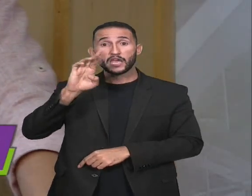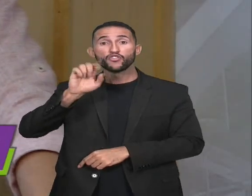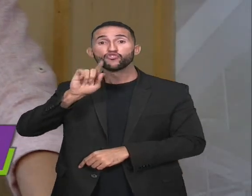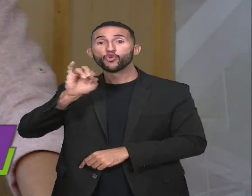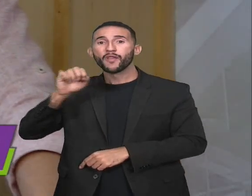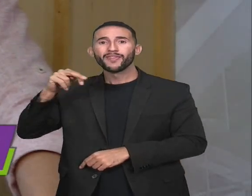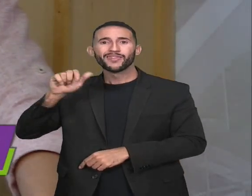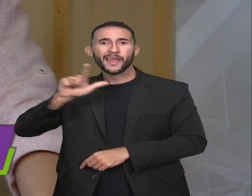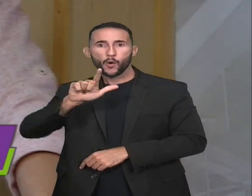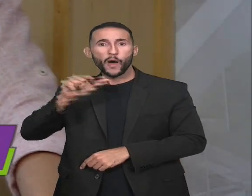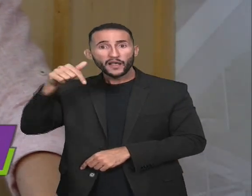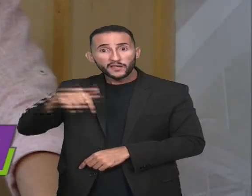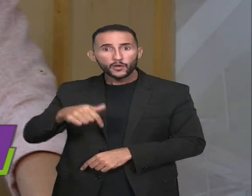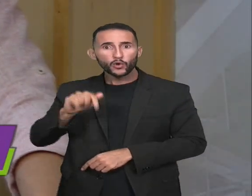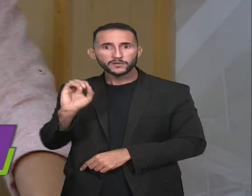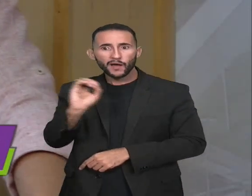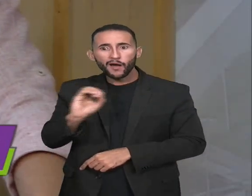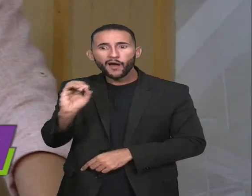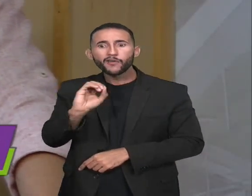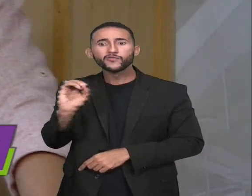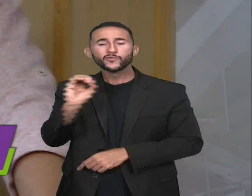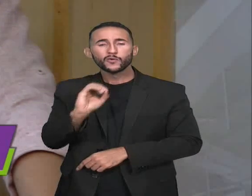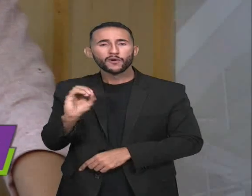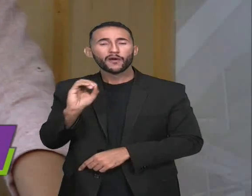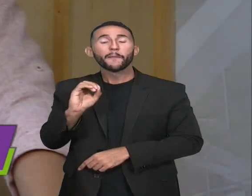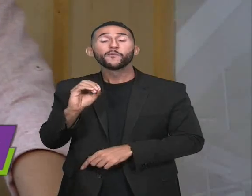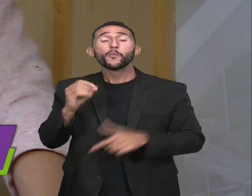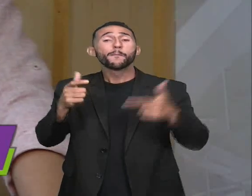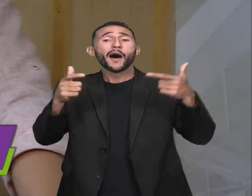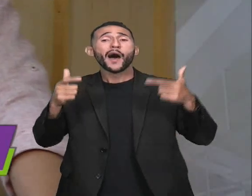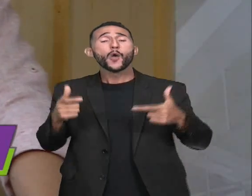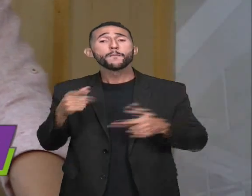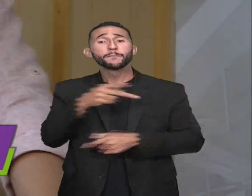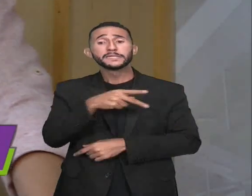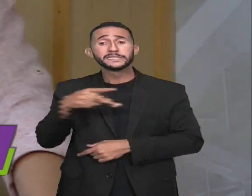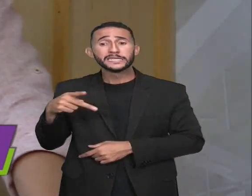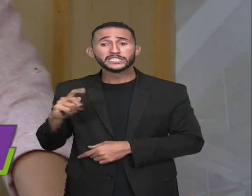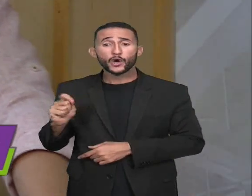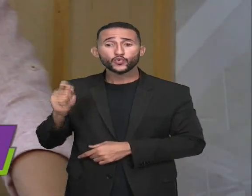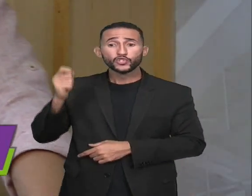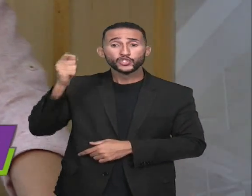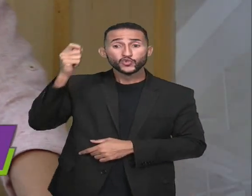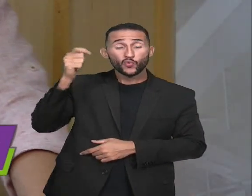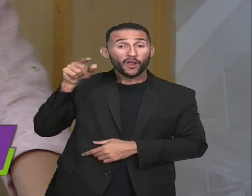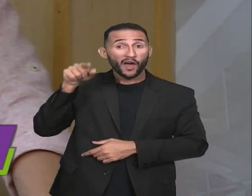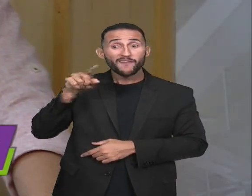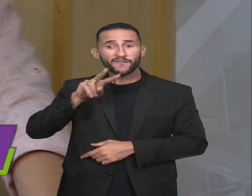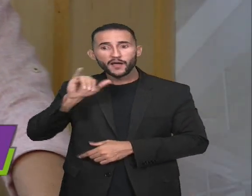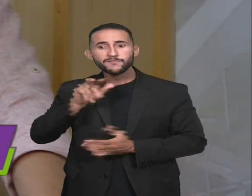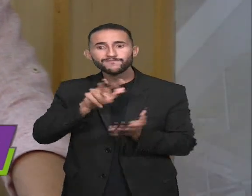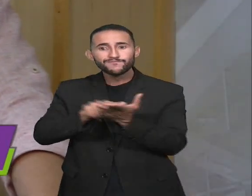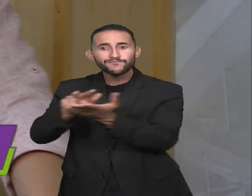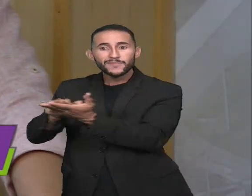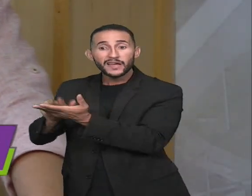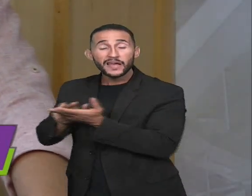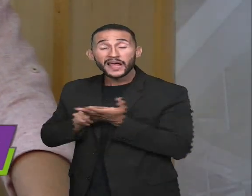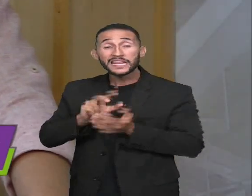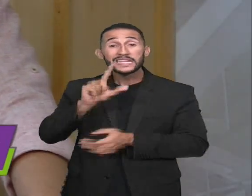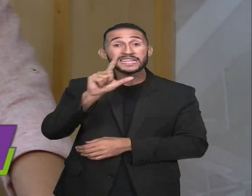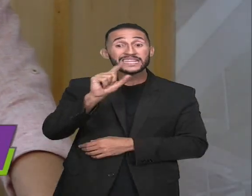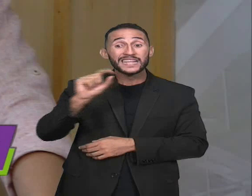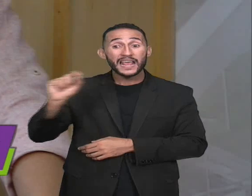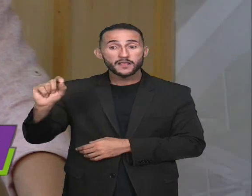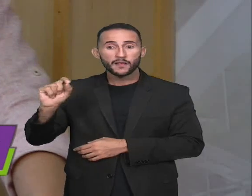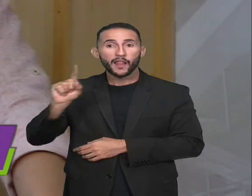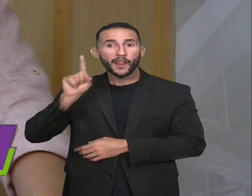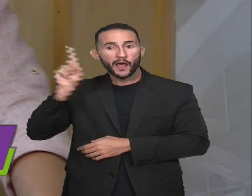nossa cidade principalmente porque ele está localizado aqui em Presidente Altino só que temos mais uma novidade Governador vai inaugurar em